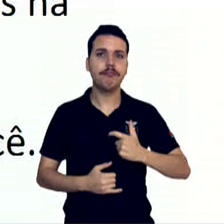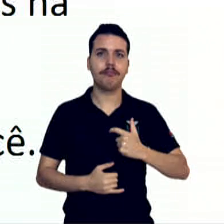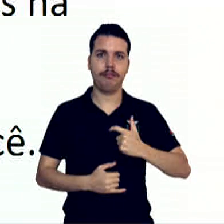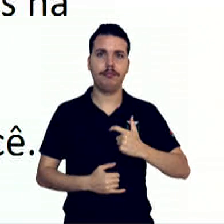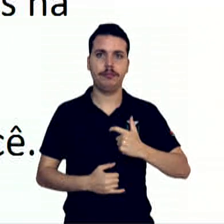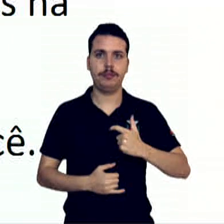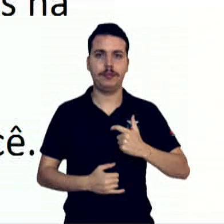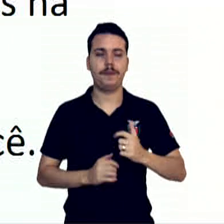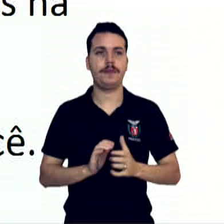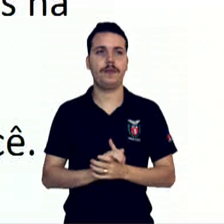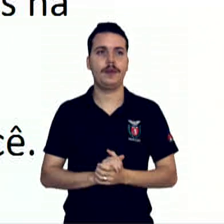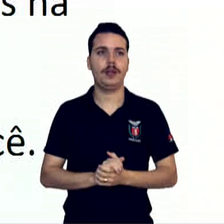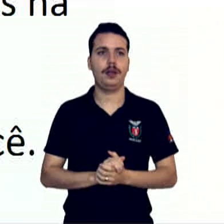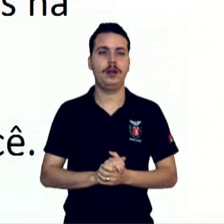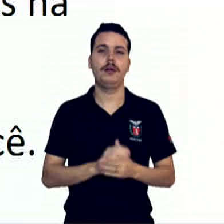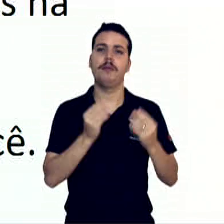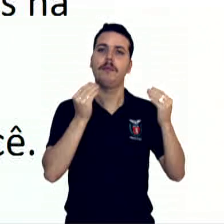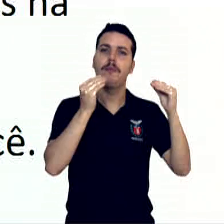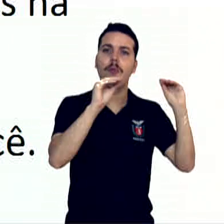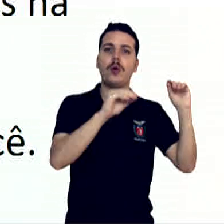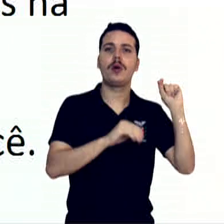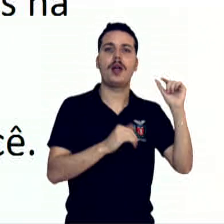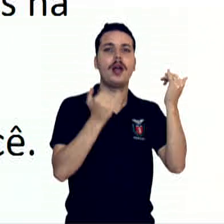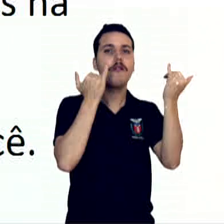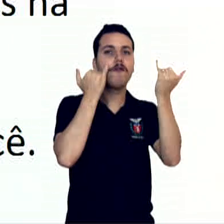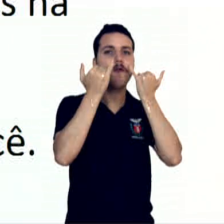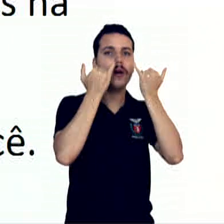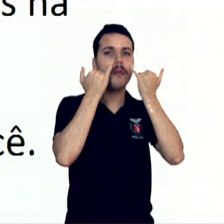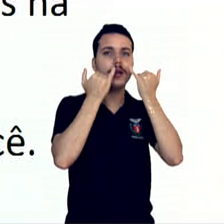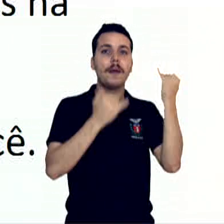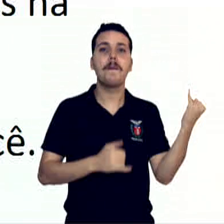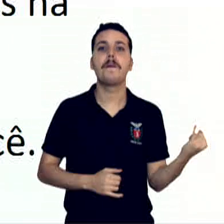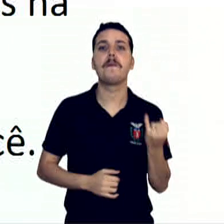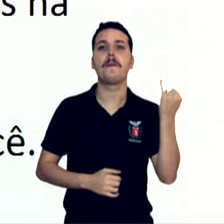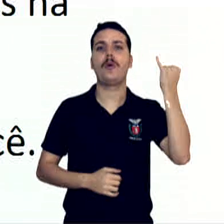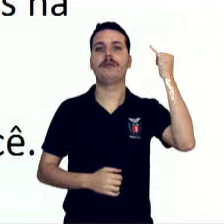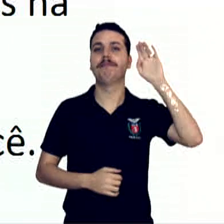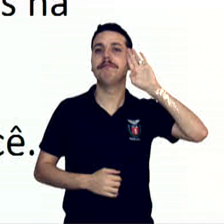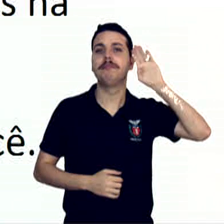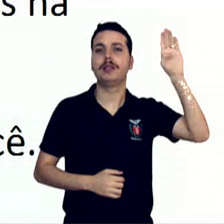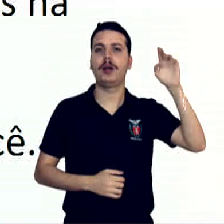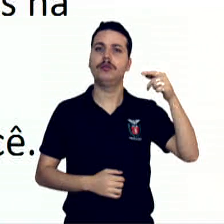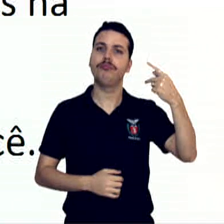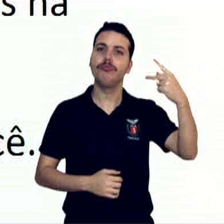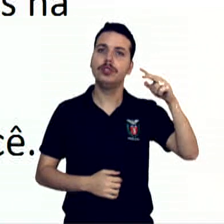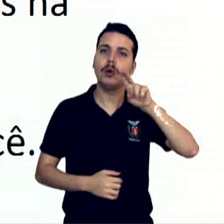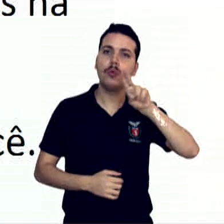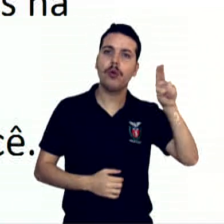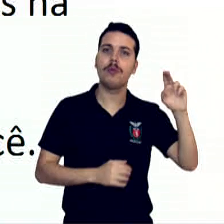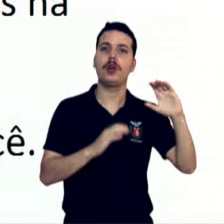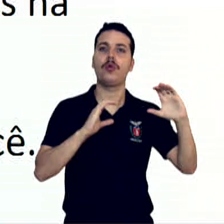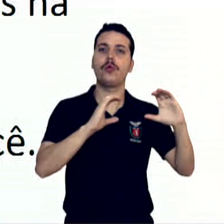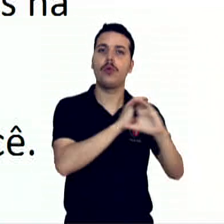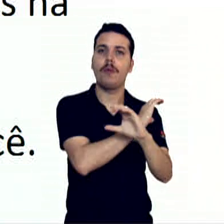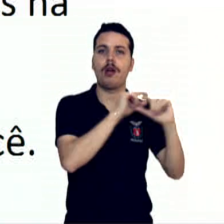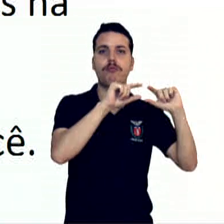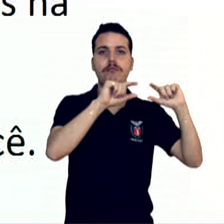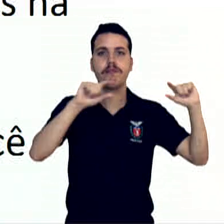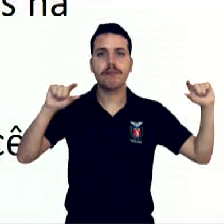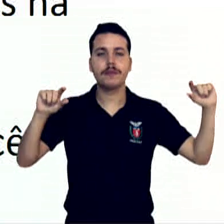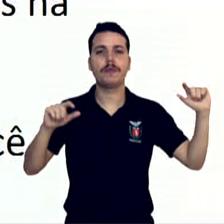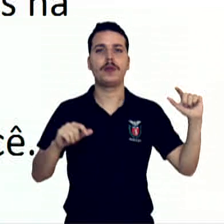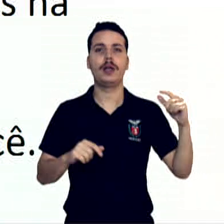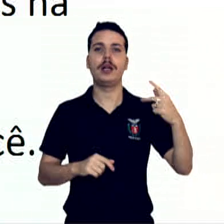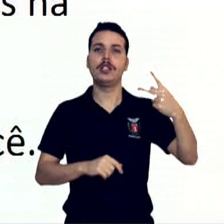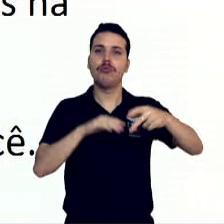dados pessoais, você coloca as informações fundamentais, o seu nome completo, o seu endereço atual,